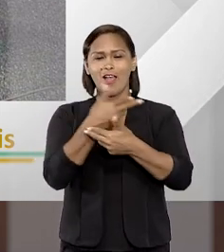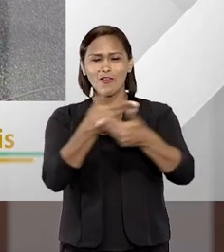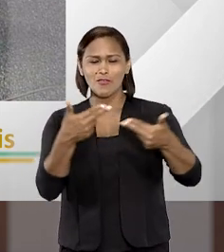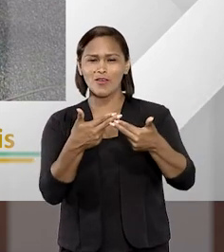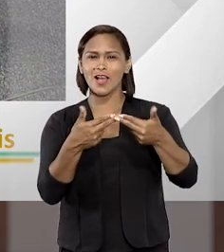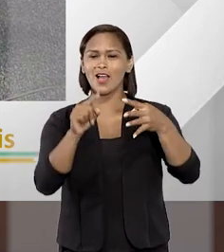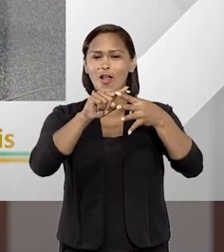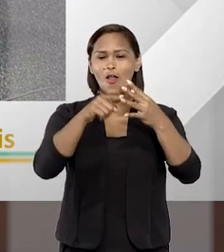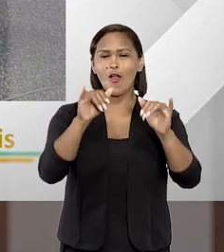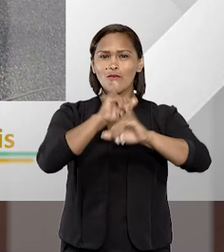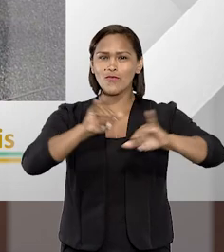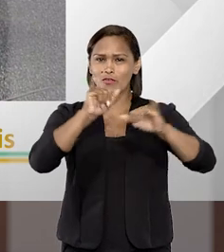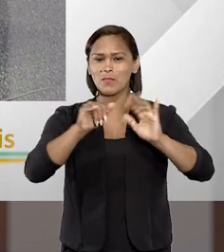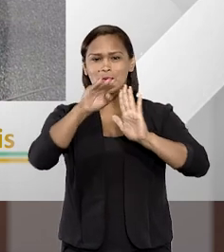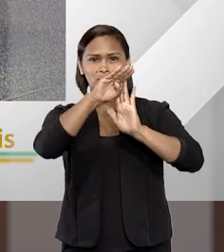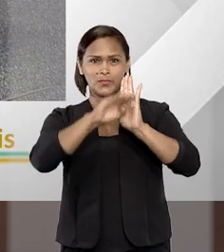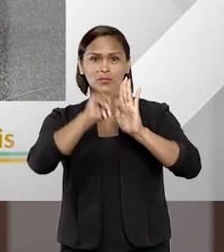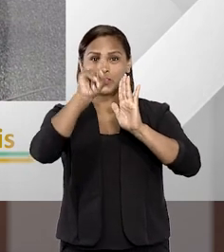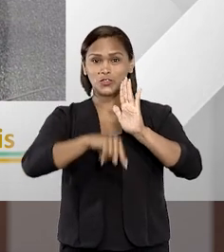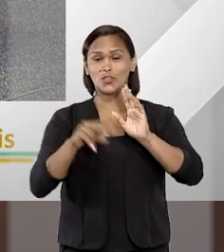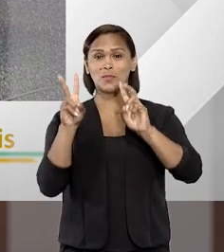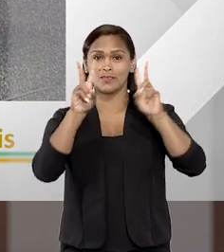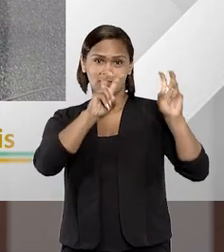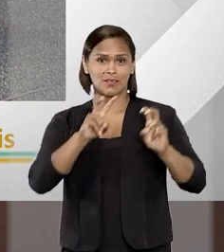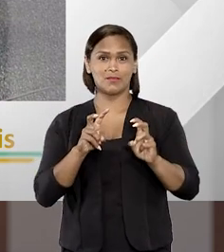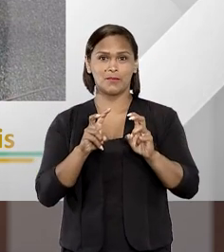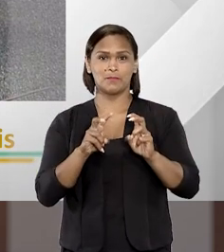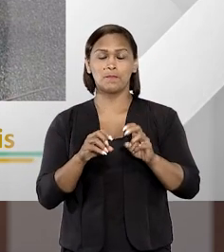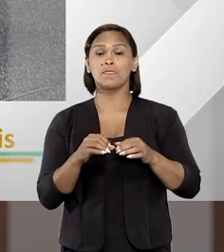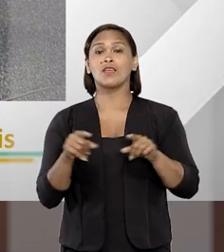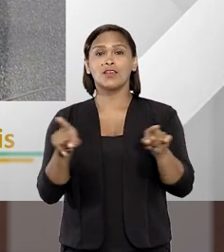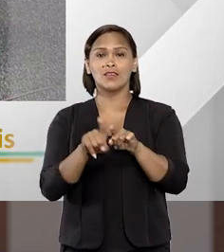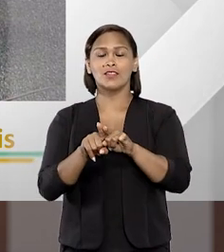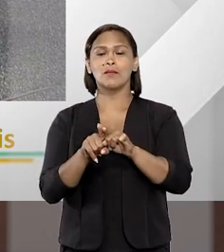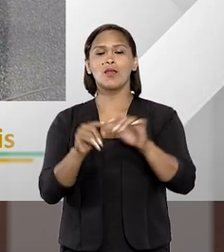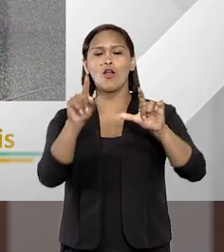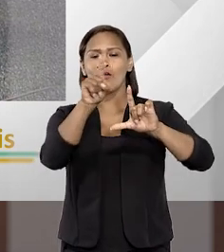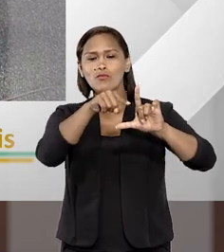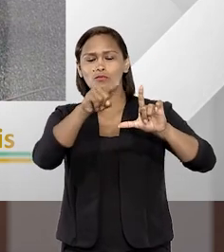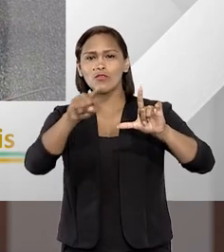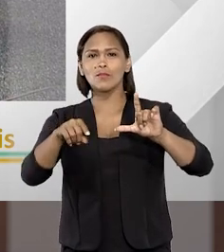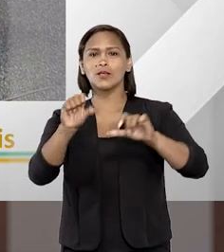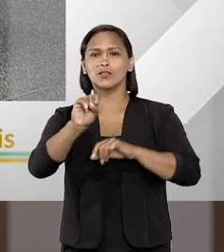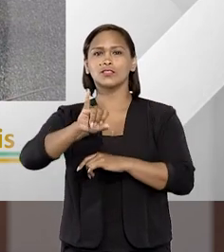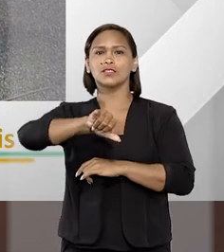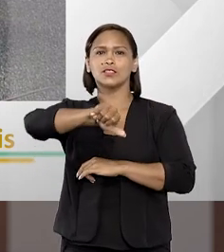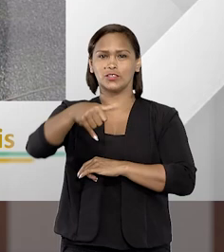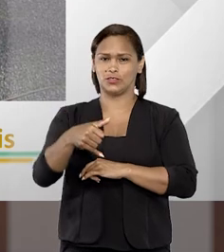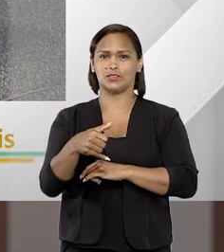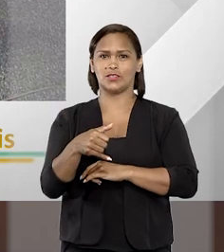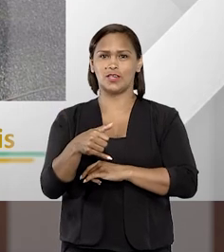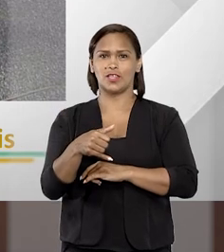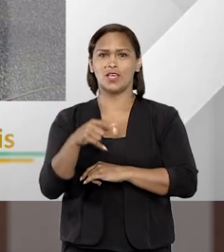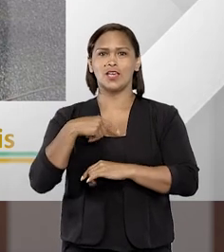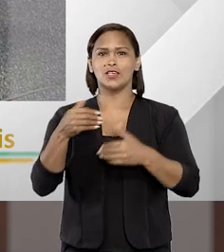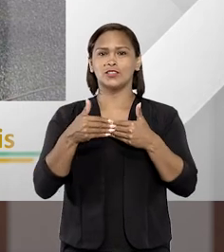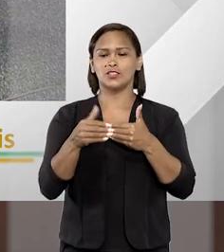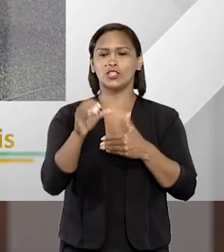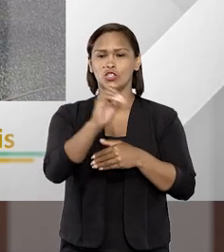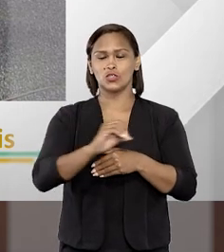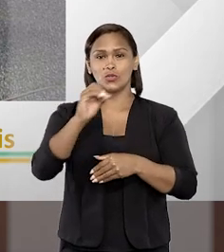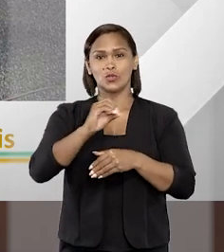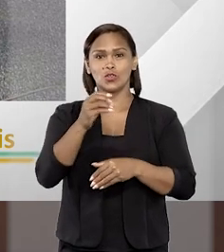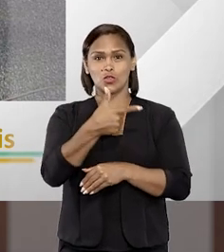Há muitas nuances a serem abordadas sobre esse tema inclusive segundo dados do Superior Tribunal de Justiça Desde